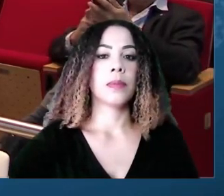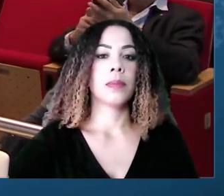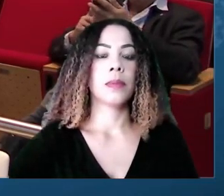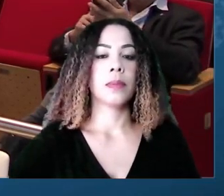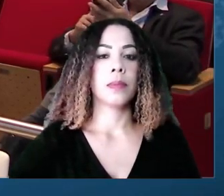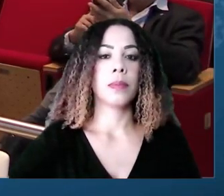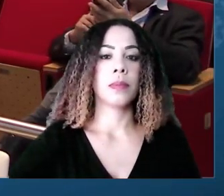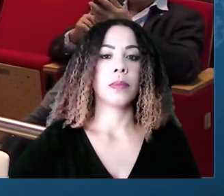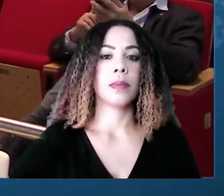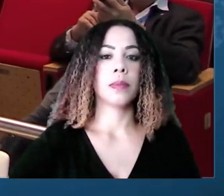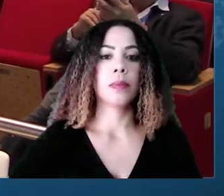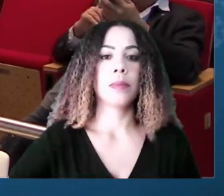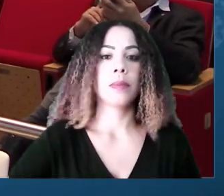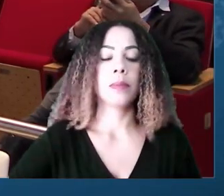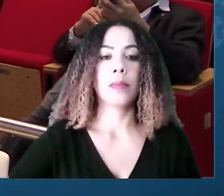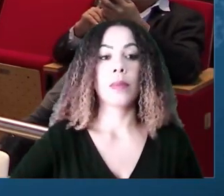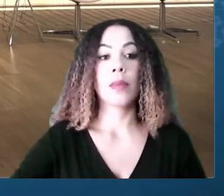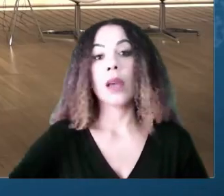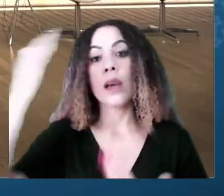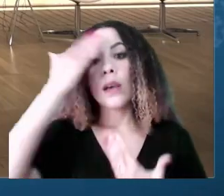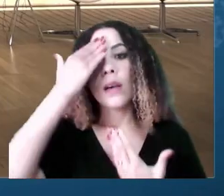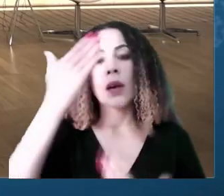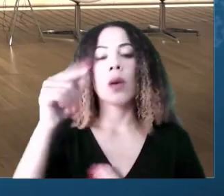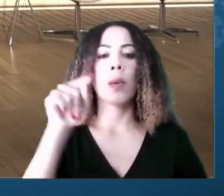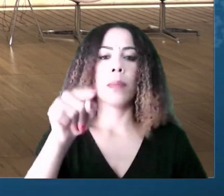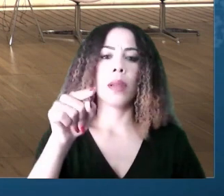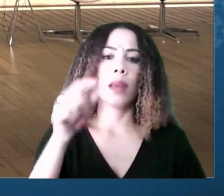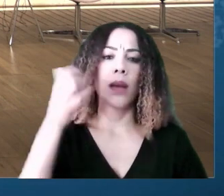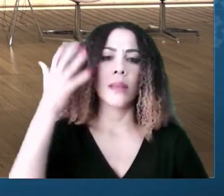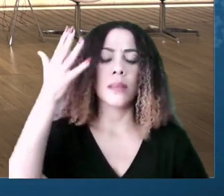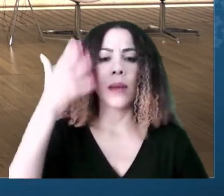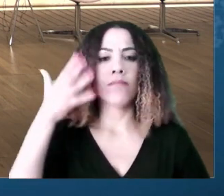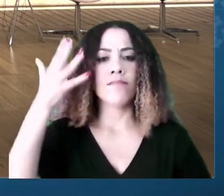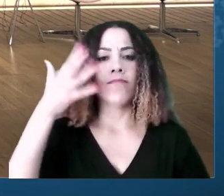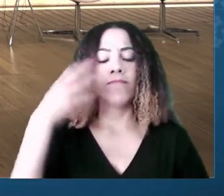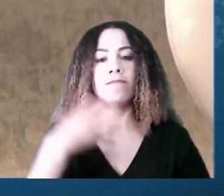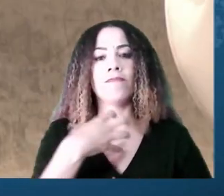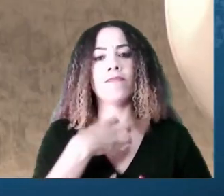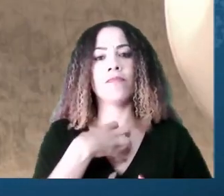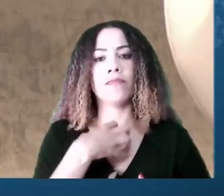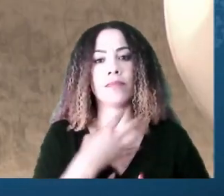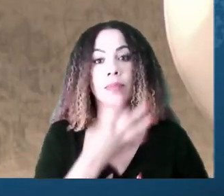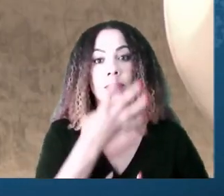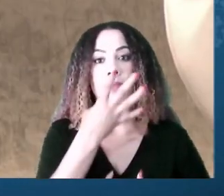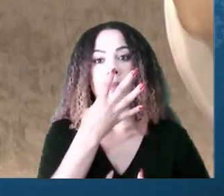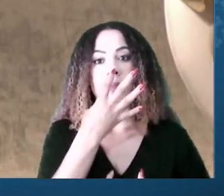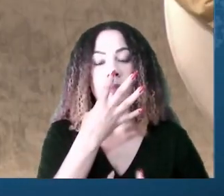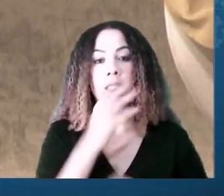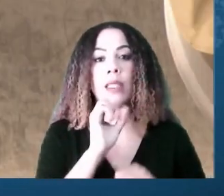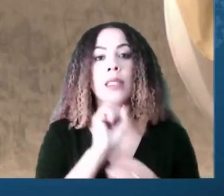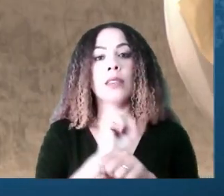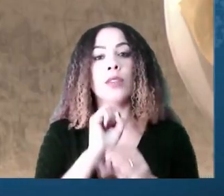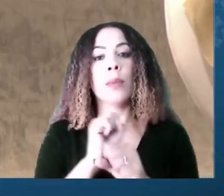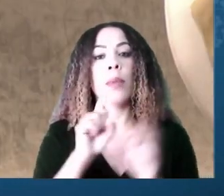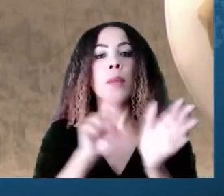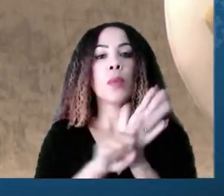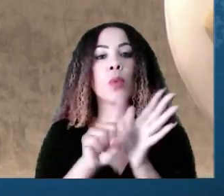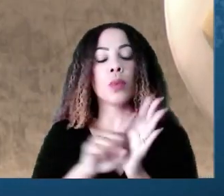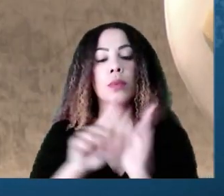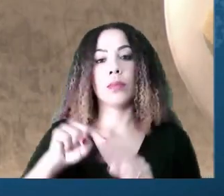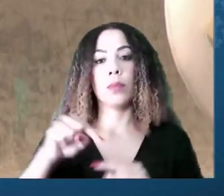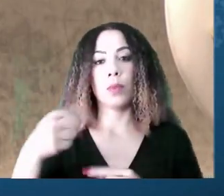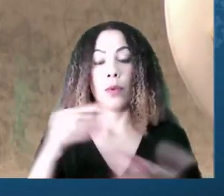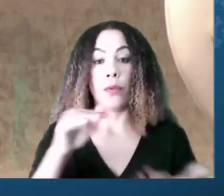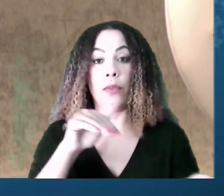Muito obrigada, Patrícia, por essa palestra inspiradora. Vamos deixar as perguntas para o final. And now I